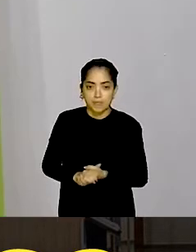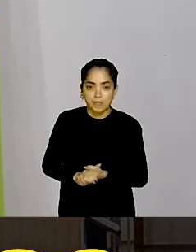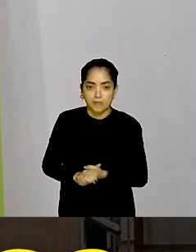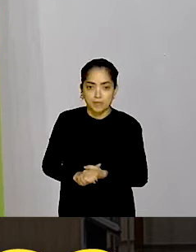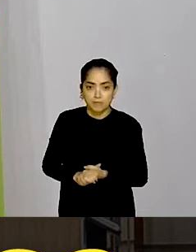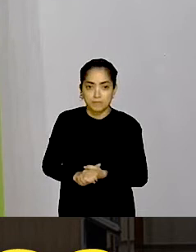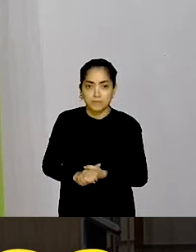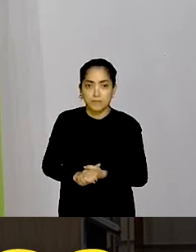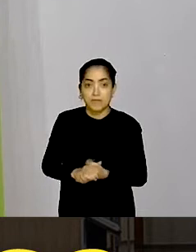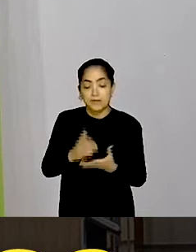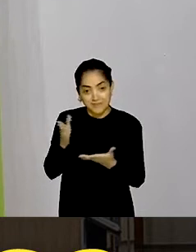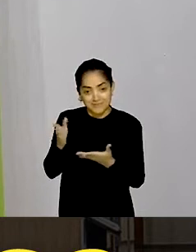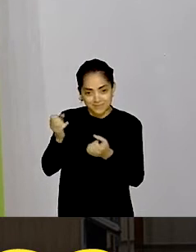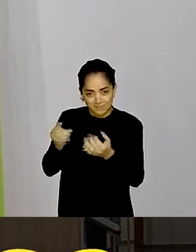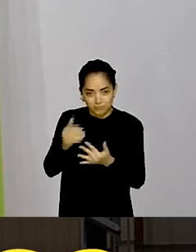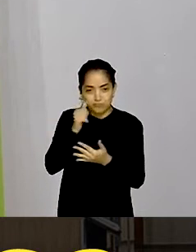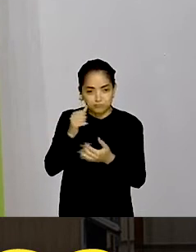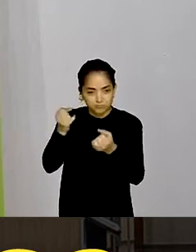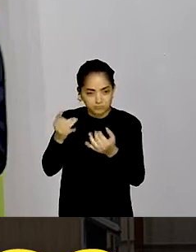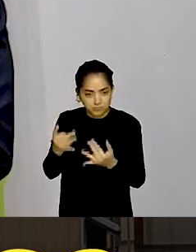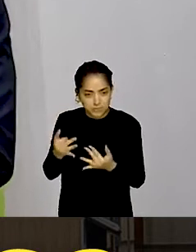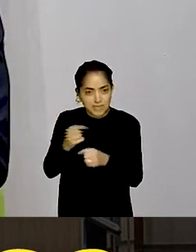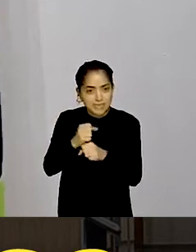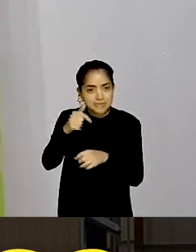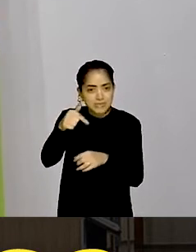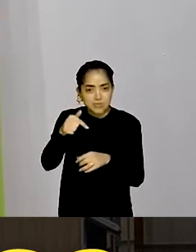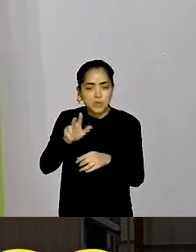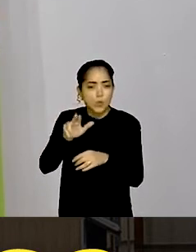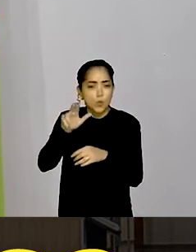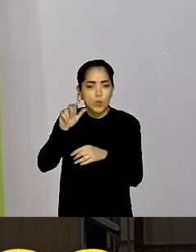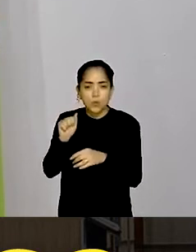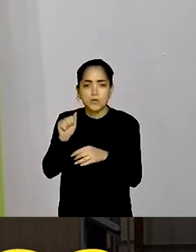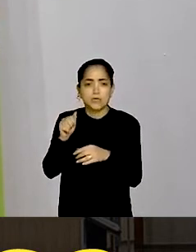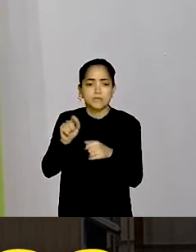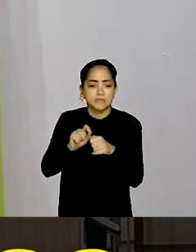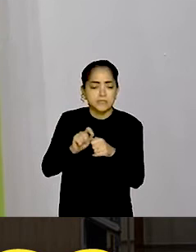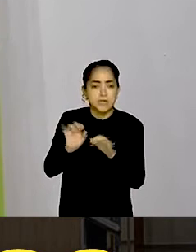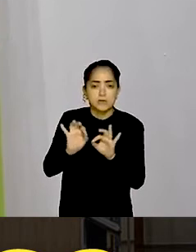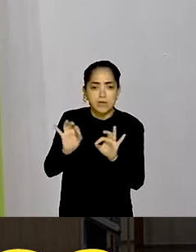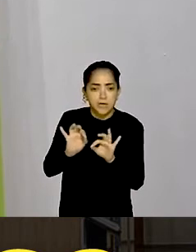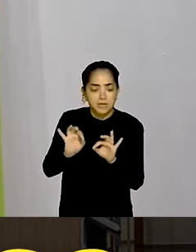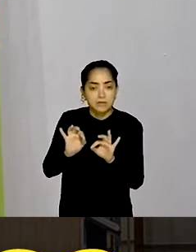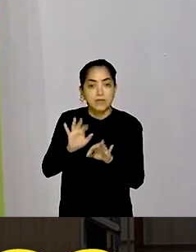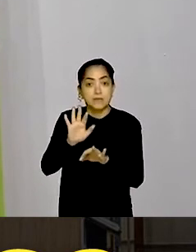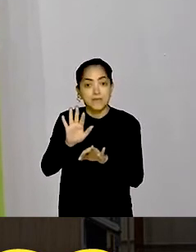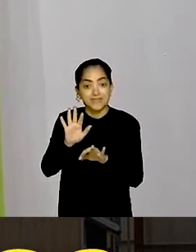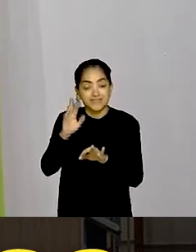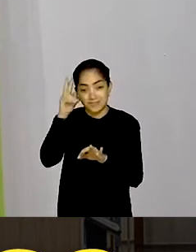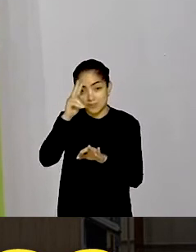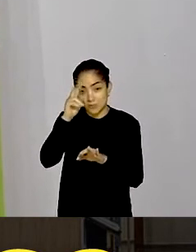a abençoada ali falou, né, que em 7 anos nunca foi feito nada parecido na instituição, mas acho que ela não lembra